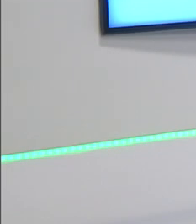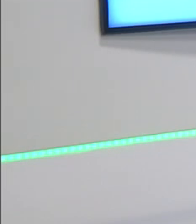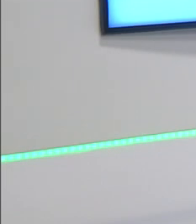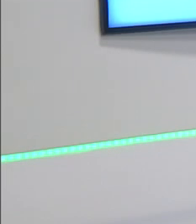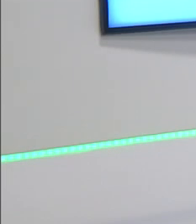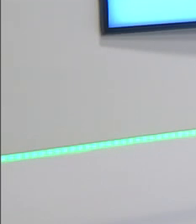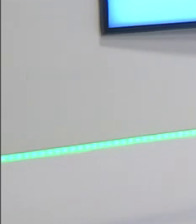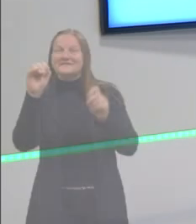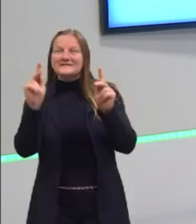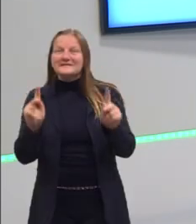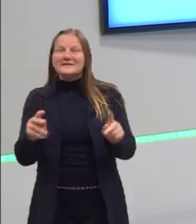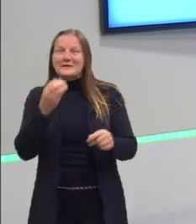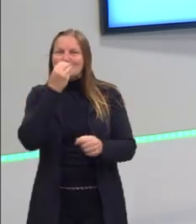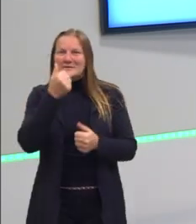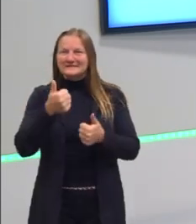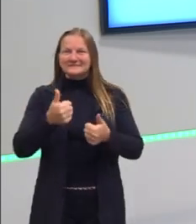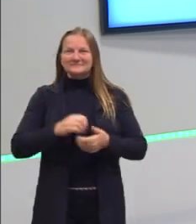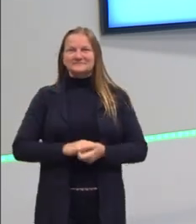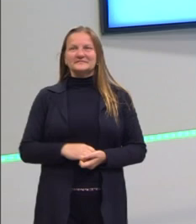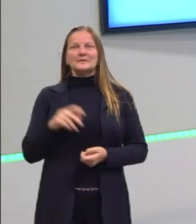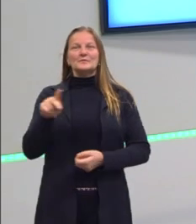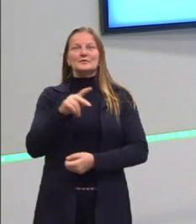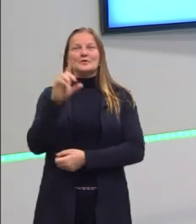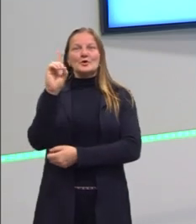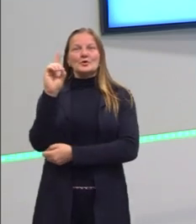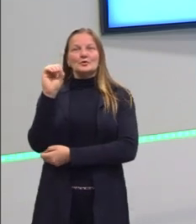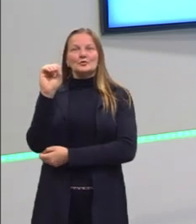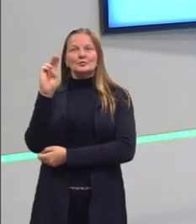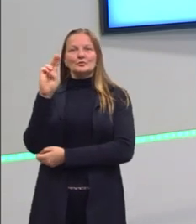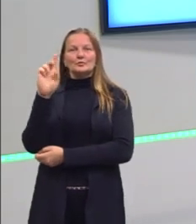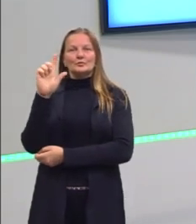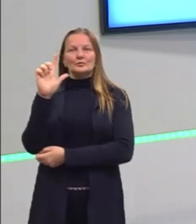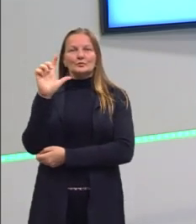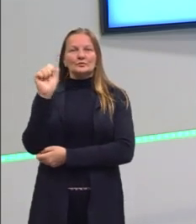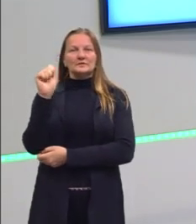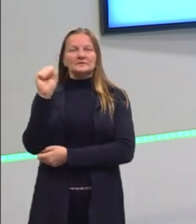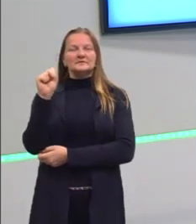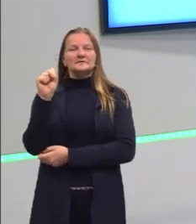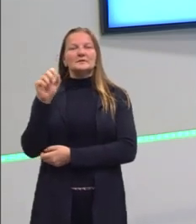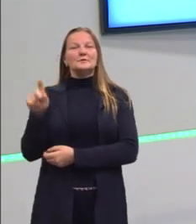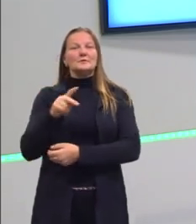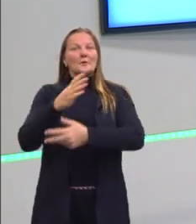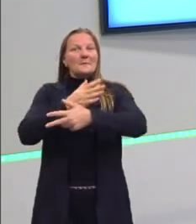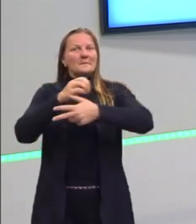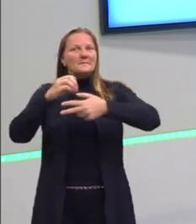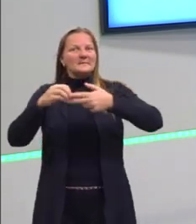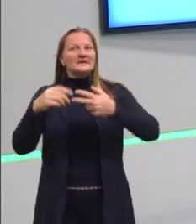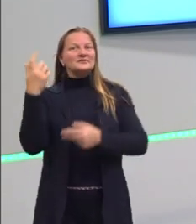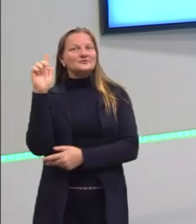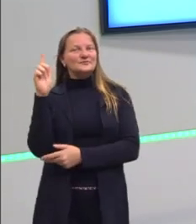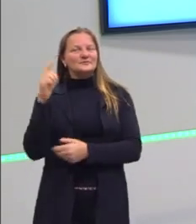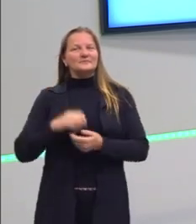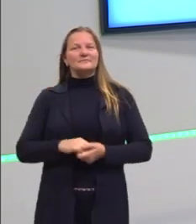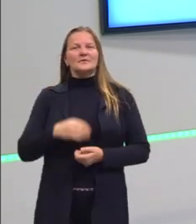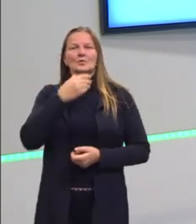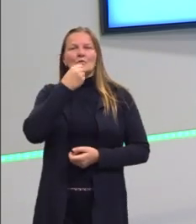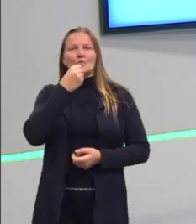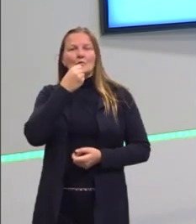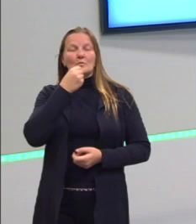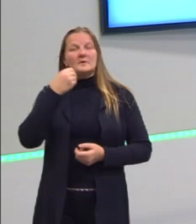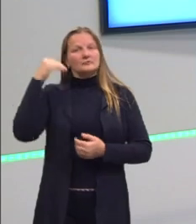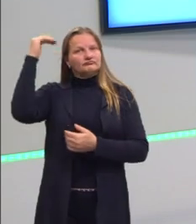tudo bom pessoal professor Douglas o professor de geografia do nosso projeto pré-enem Eu sou um homem de